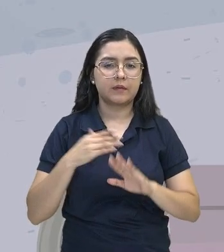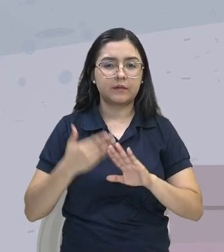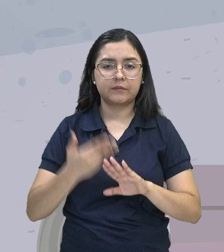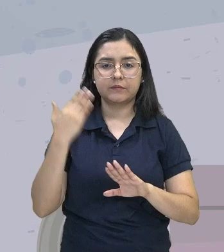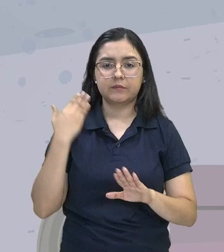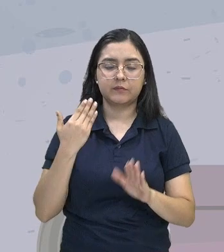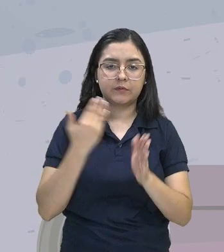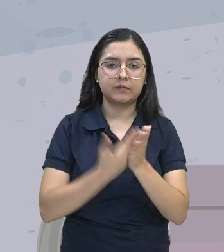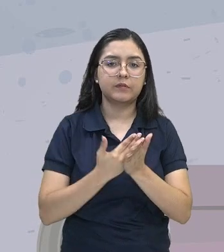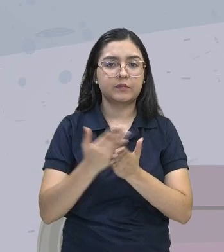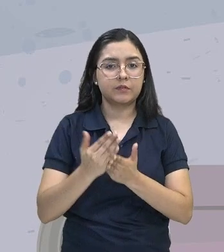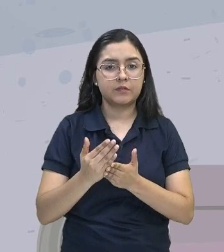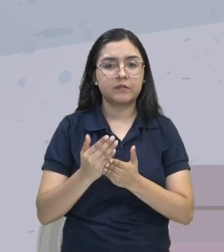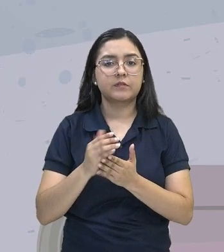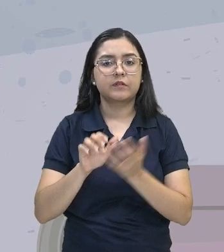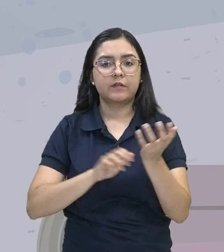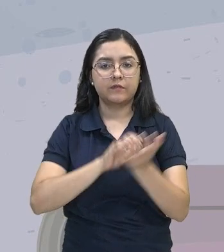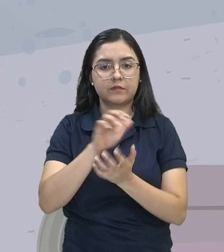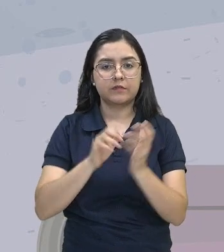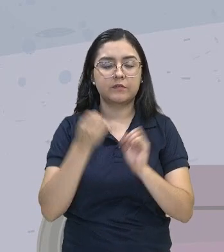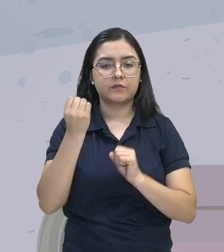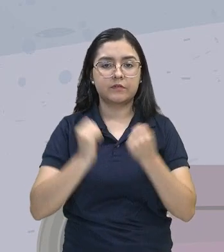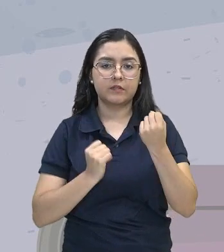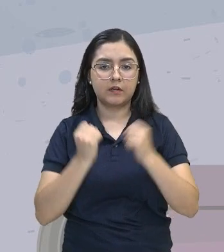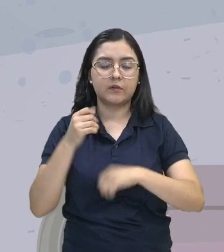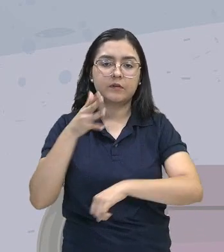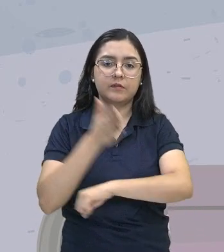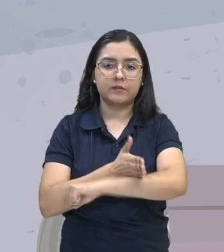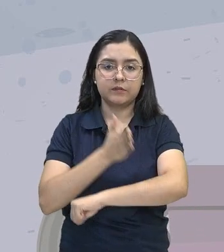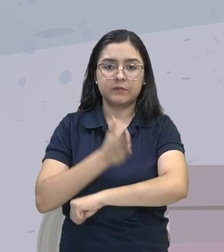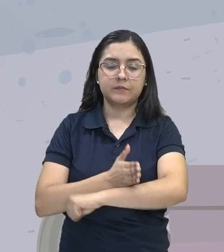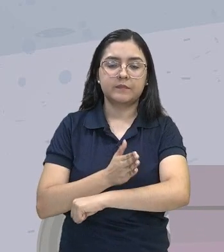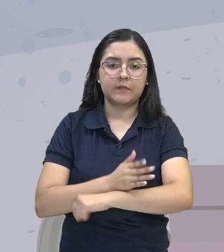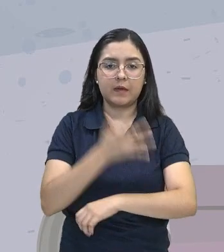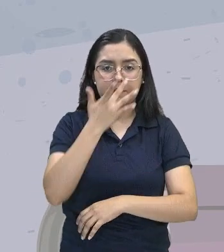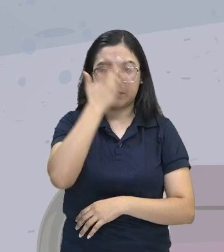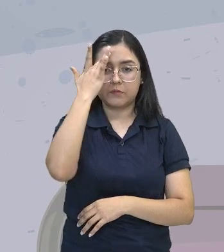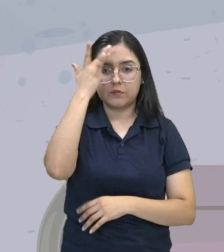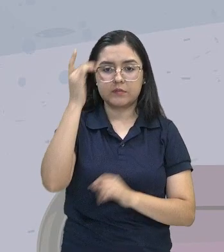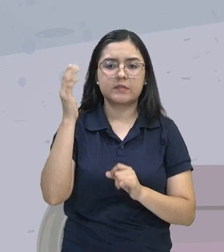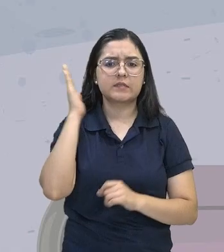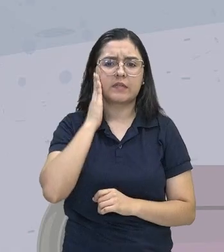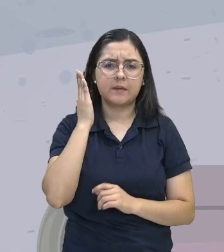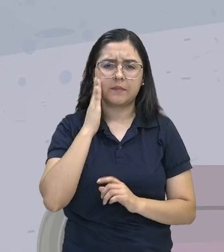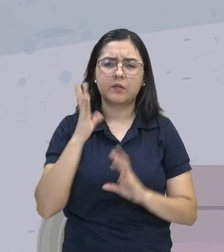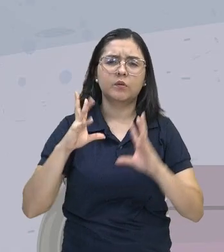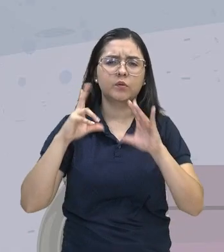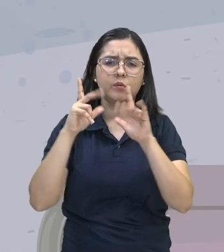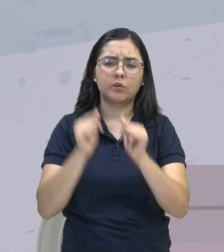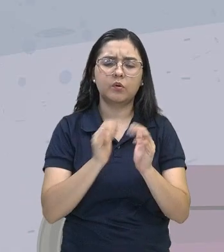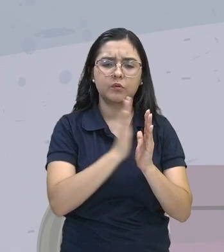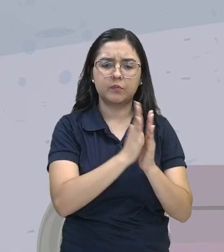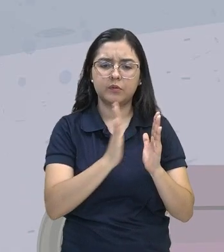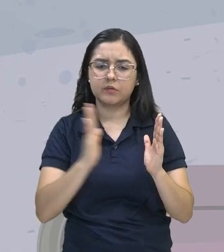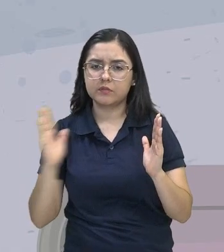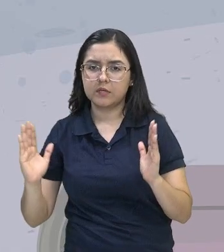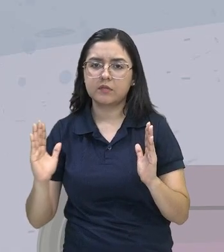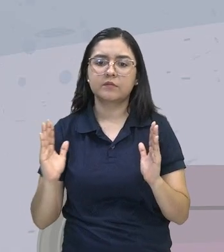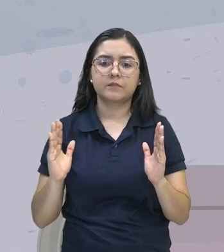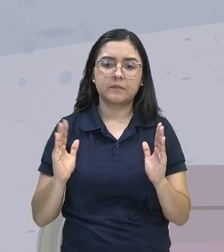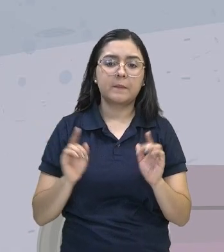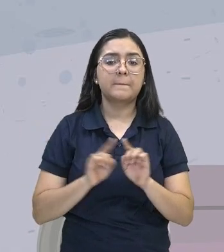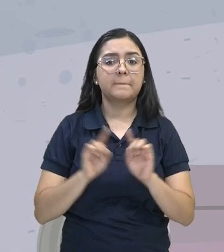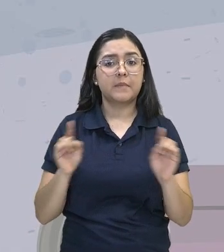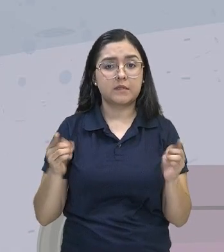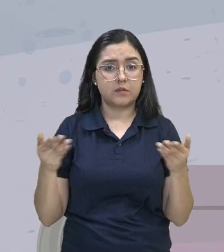Revolução Industrial, lá na Idade Média, o artesão ele sabia todo o processo de confeccionar uma mercadoria,